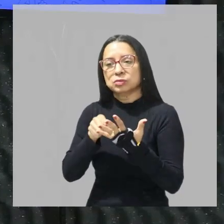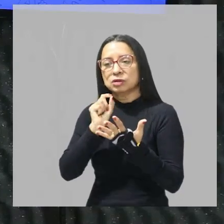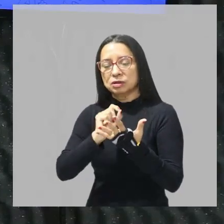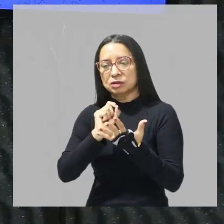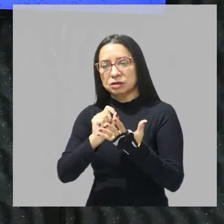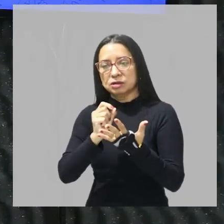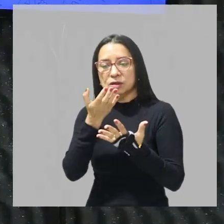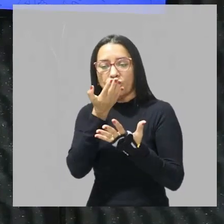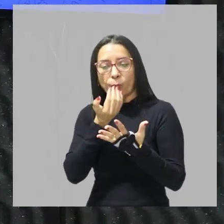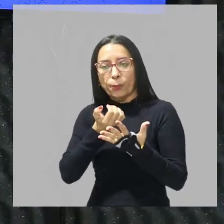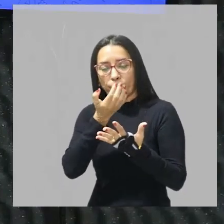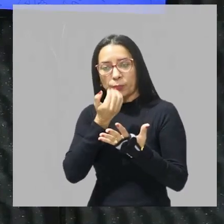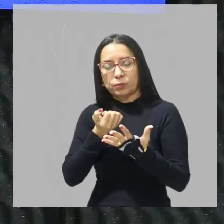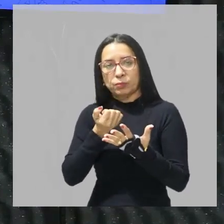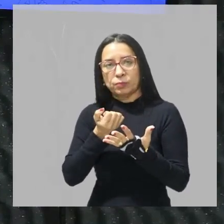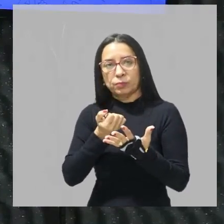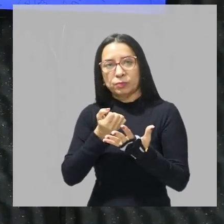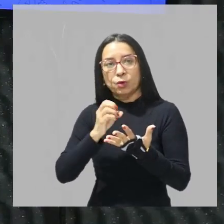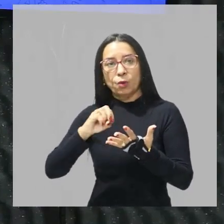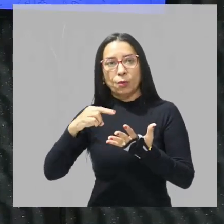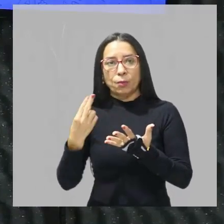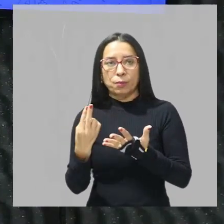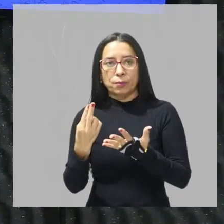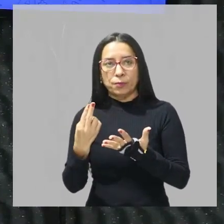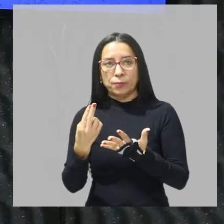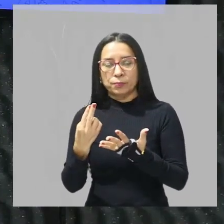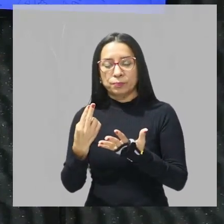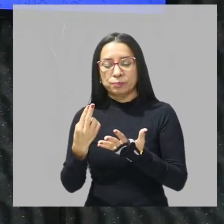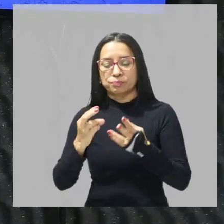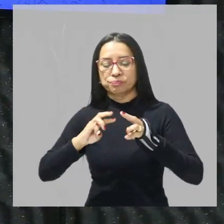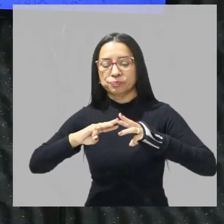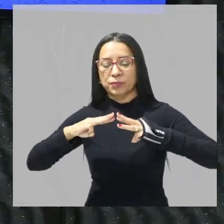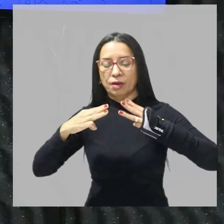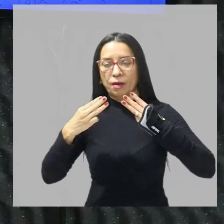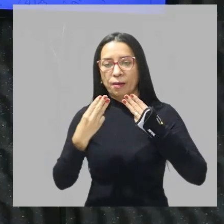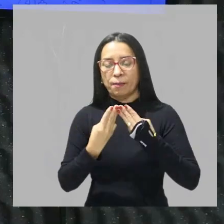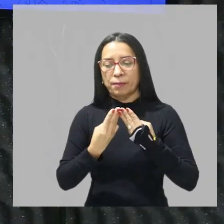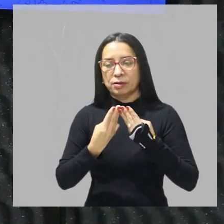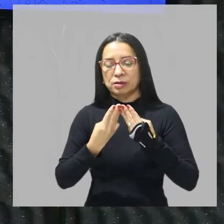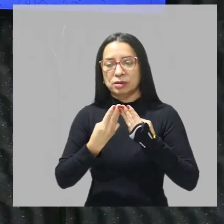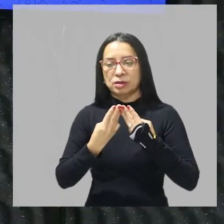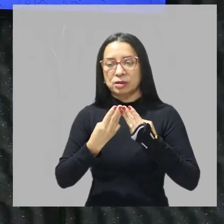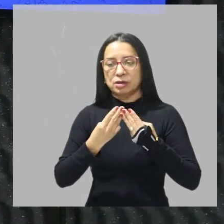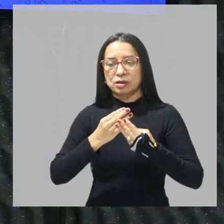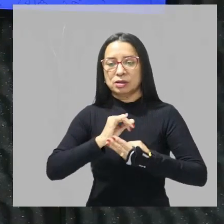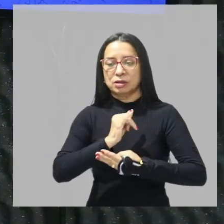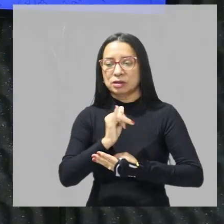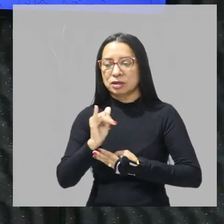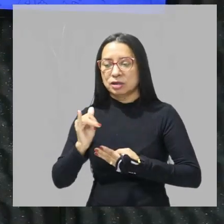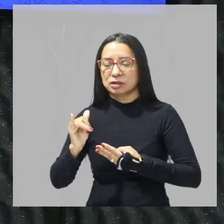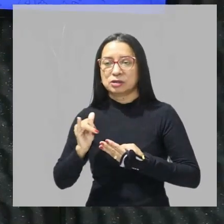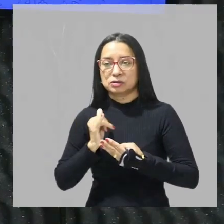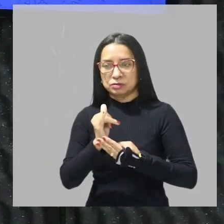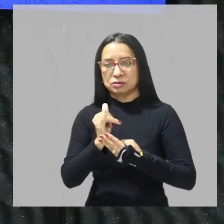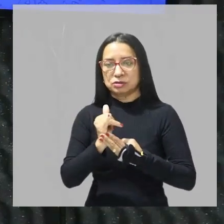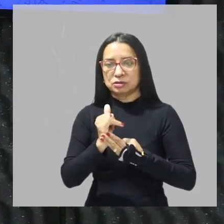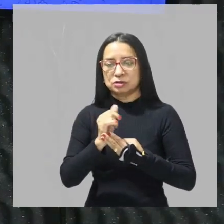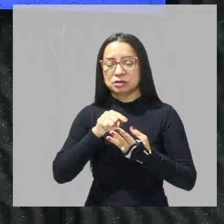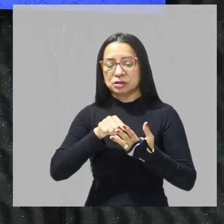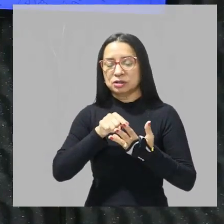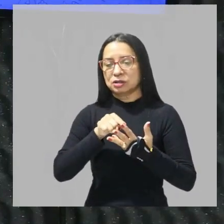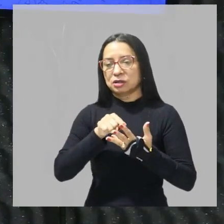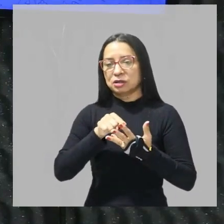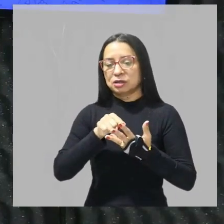está comendo, ou seja, a matéria e a energia, ela está saindo do capim para o